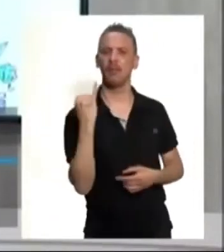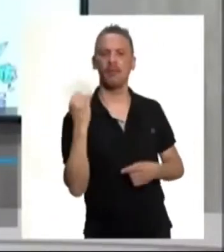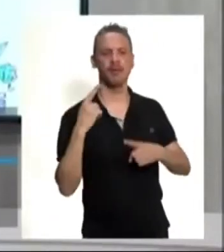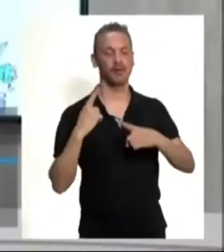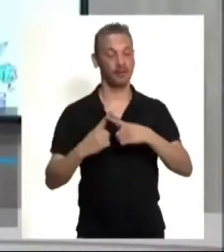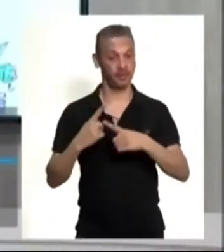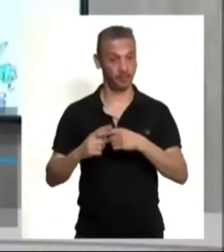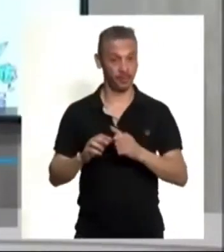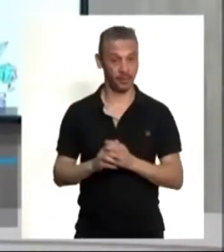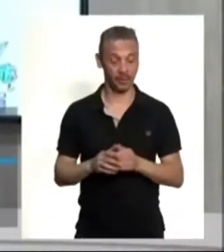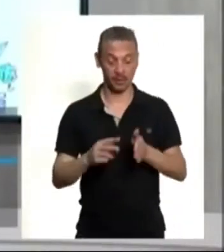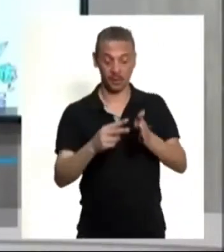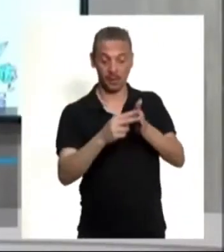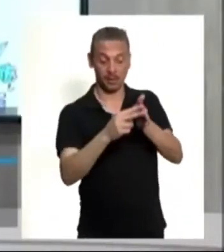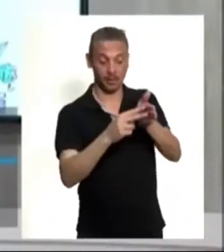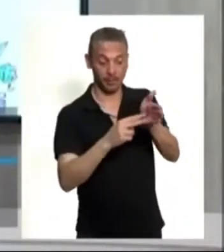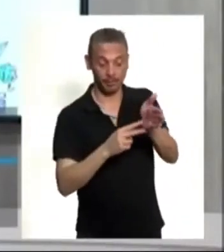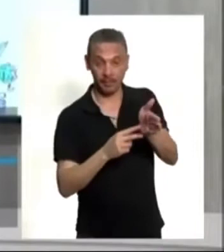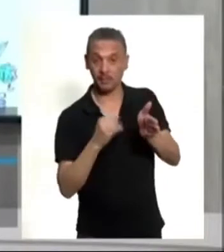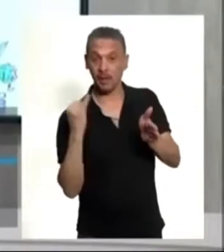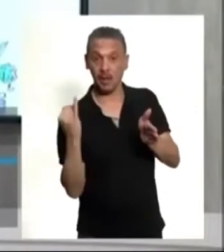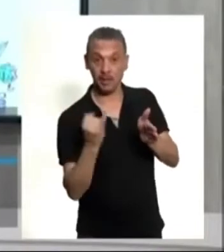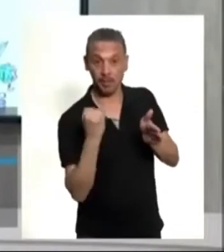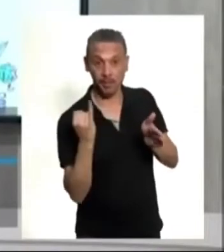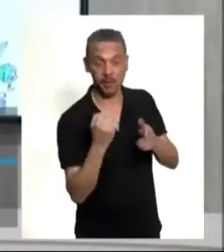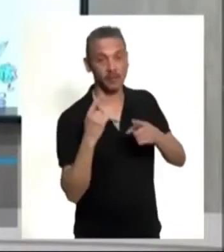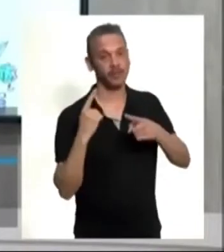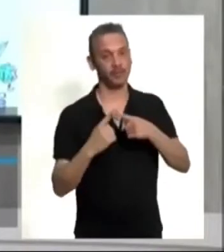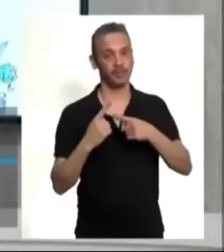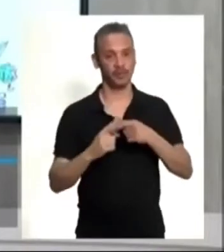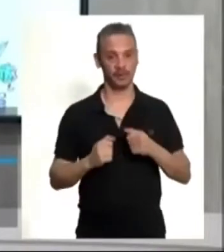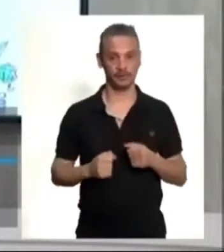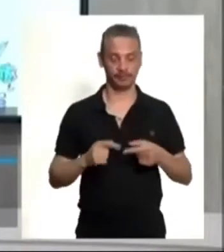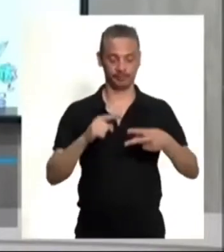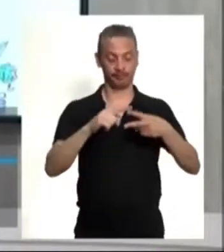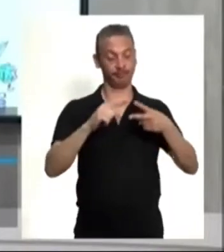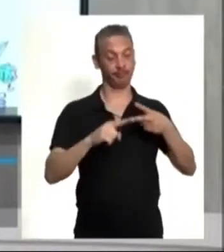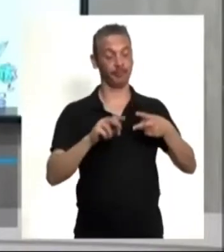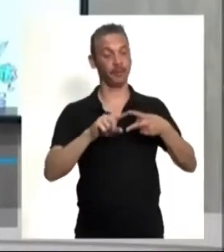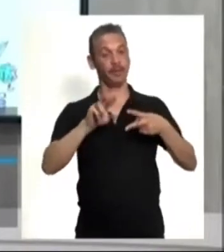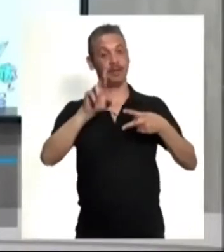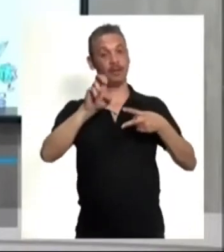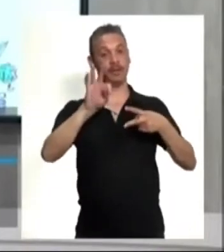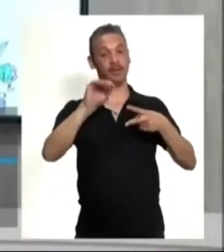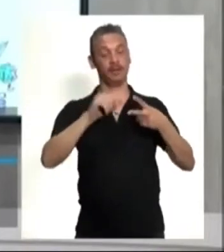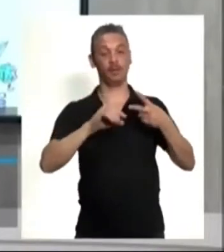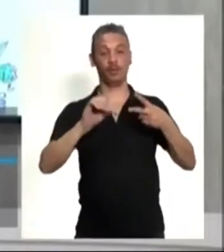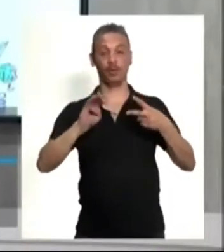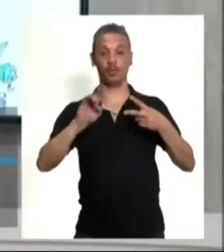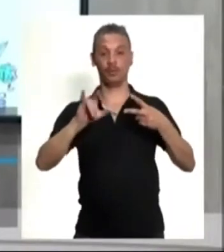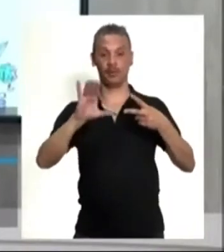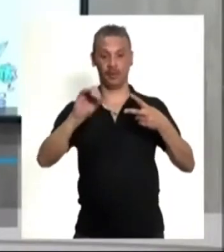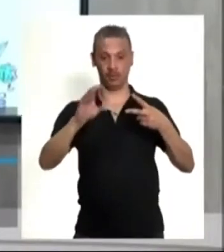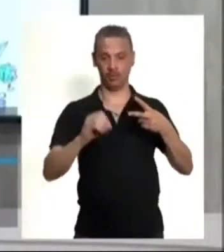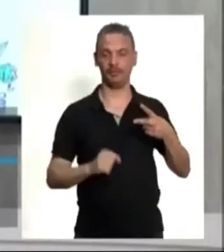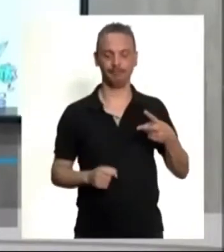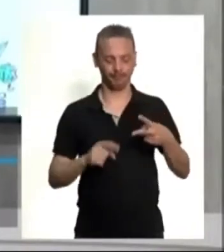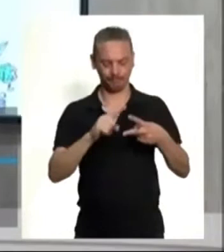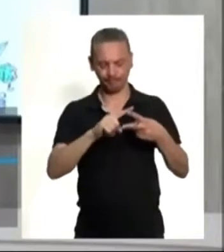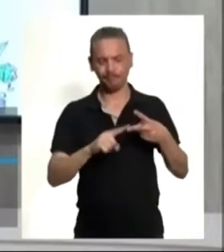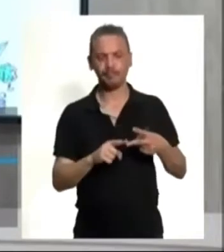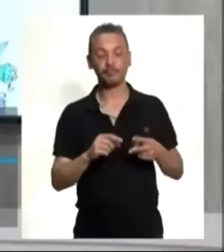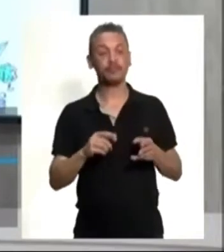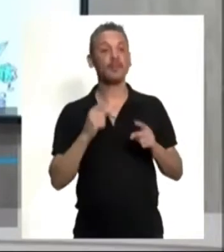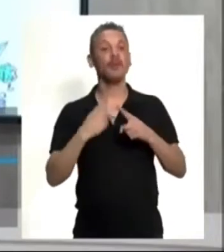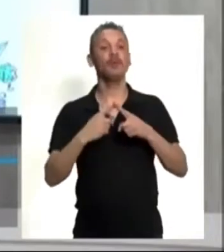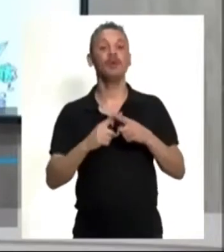dos prismas são importantes? Ou melhor, é importante? São 2 tipos, né? Prisma reto e prisma oblíquo. Sabe por quê? Porque na maior parte das vezes os vestibulares